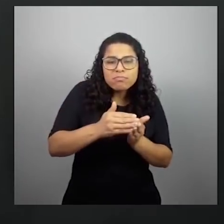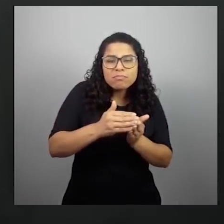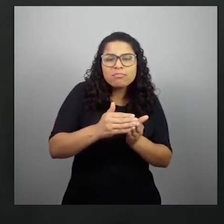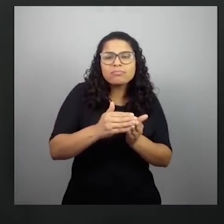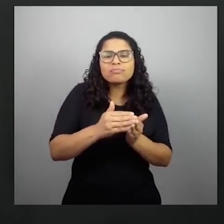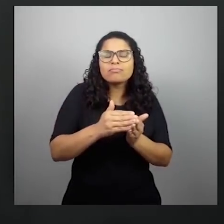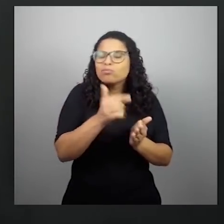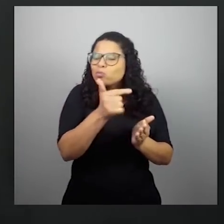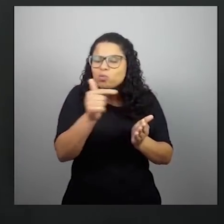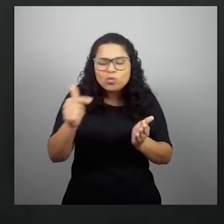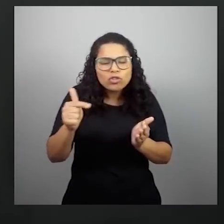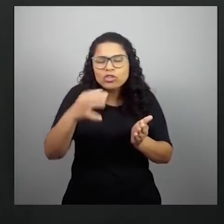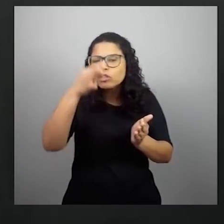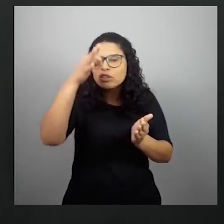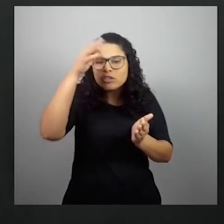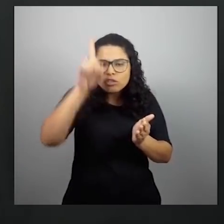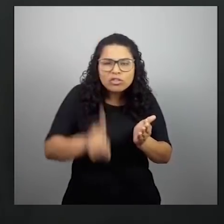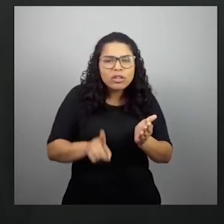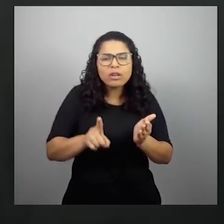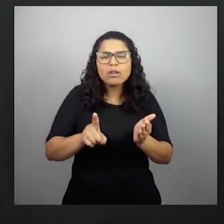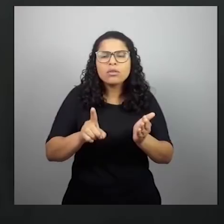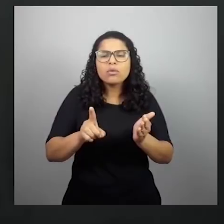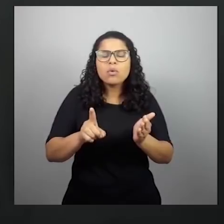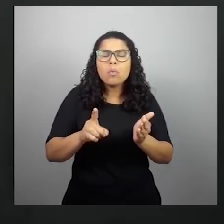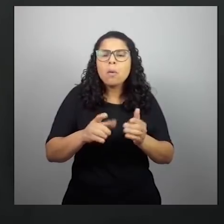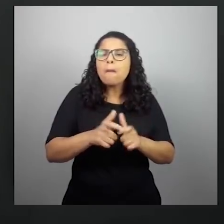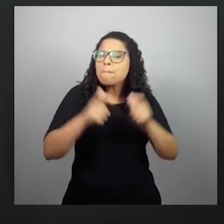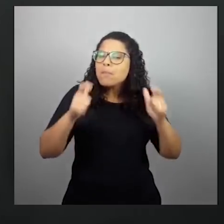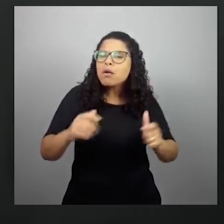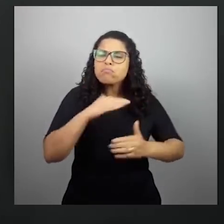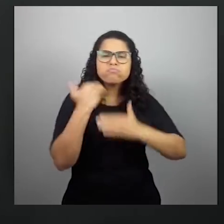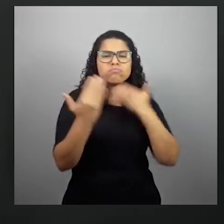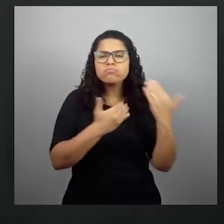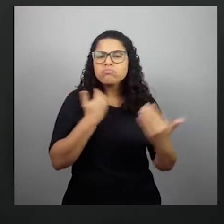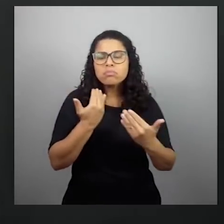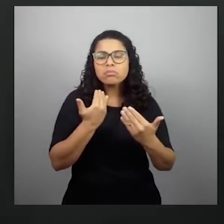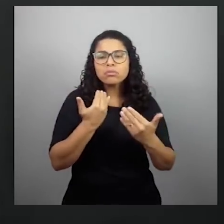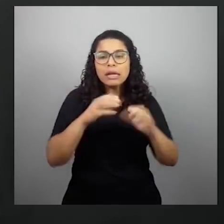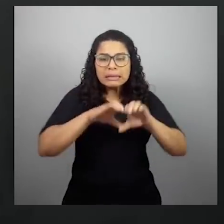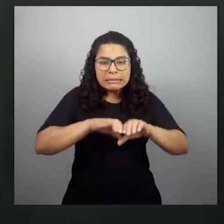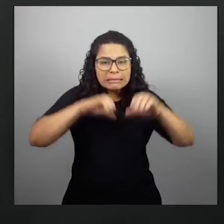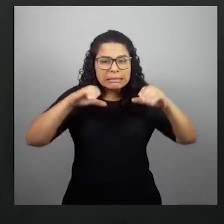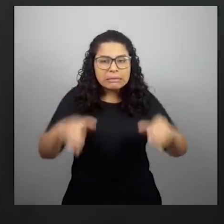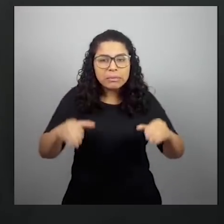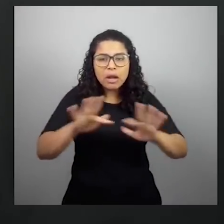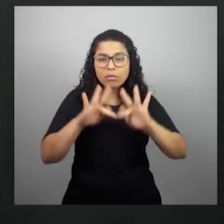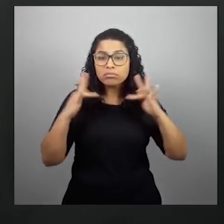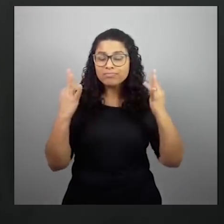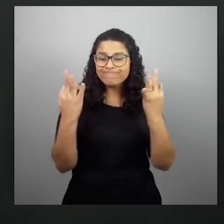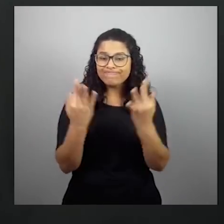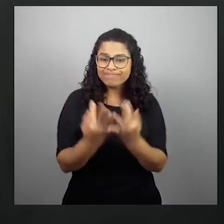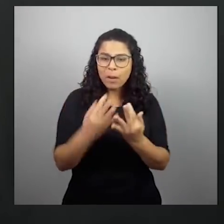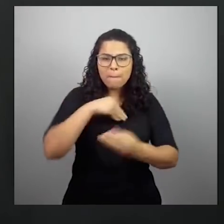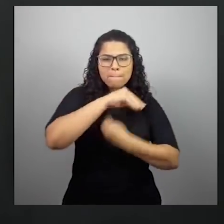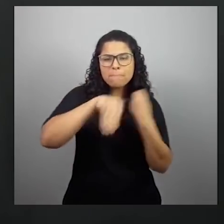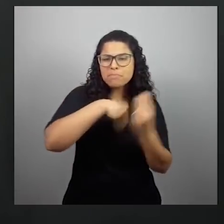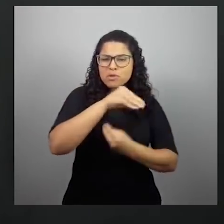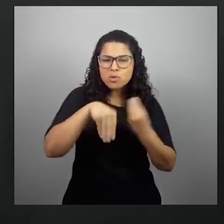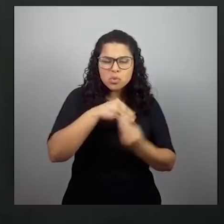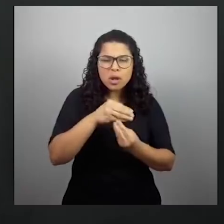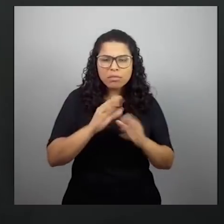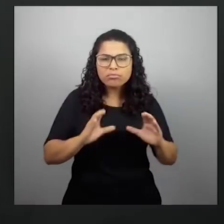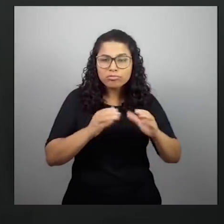ter condição adequada, onde muitos morriam, separados de suas famílias, muitas vezes misturados a etnias